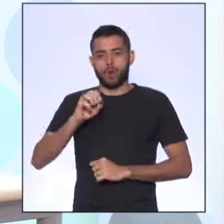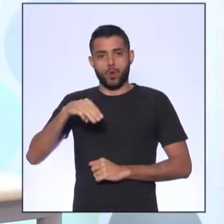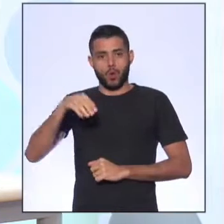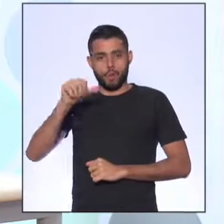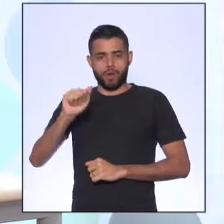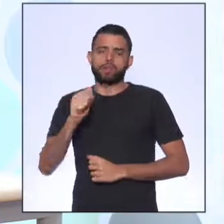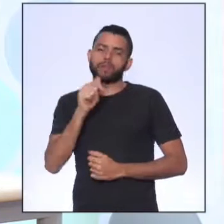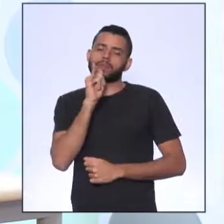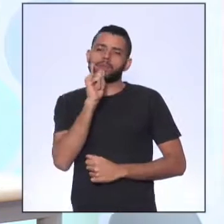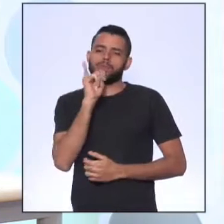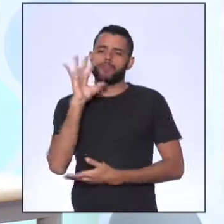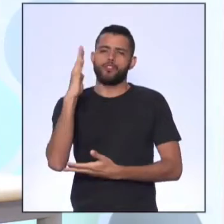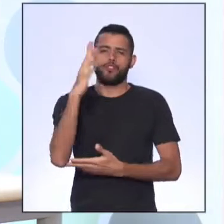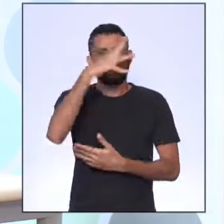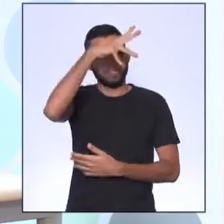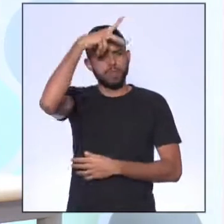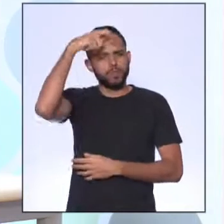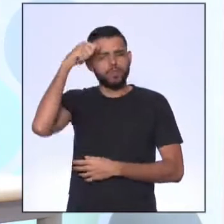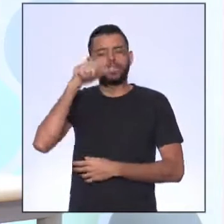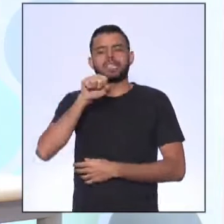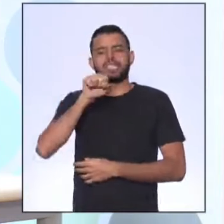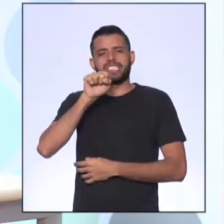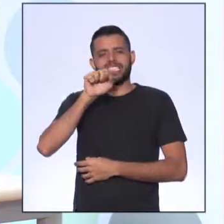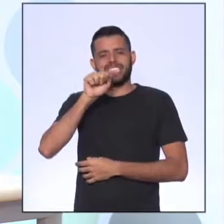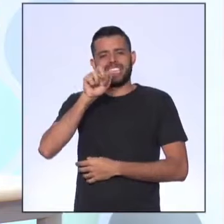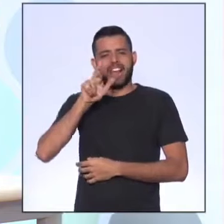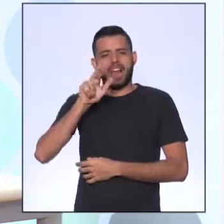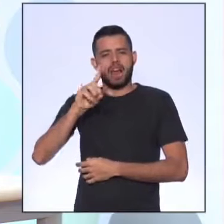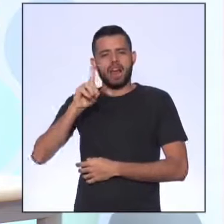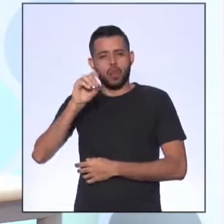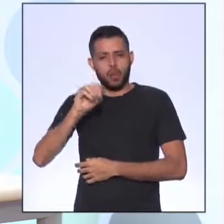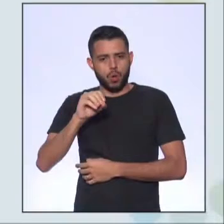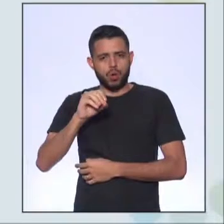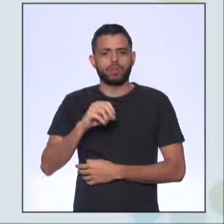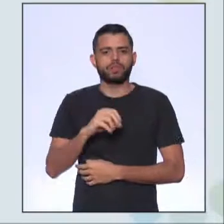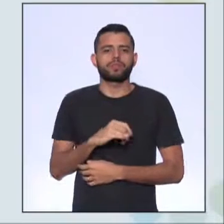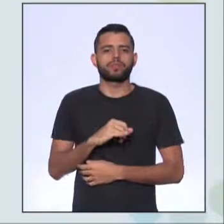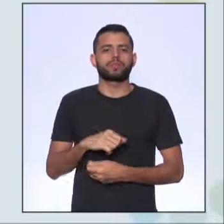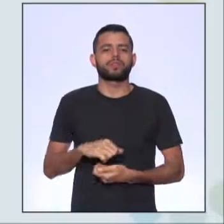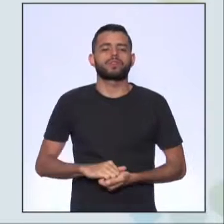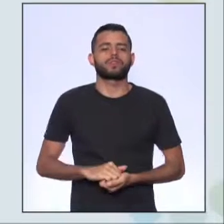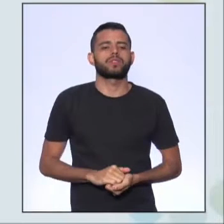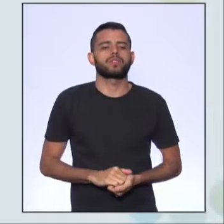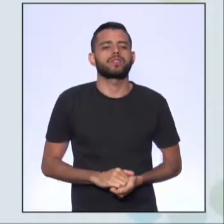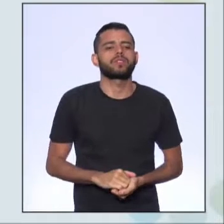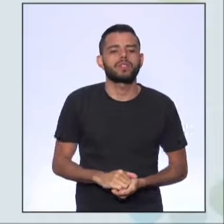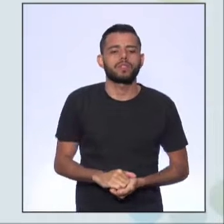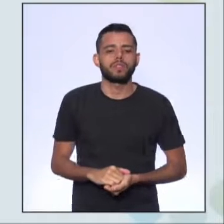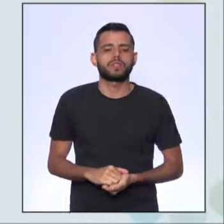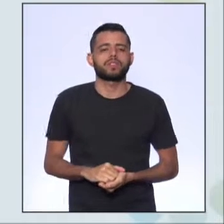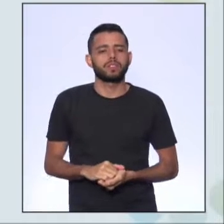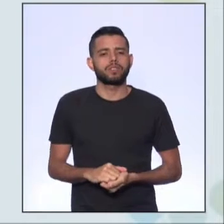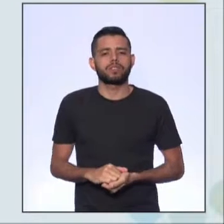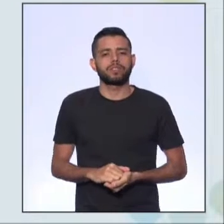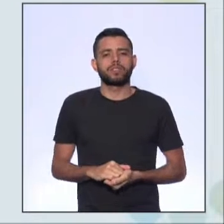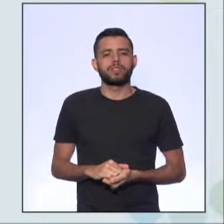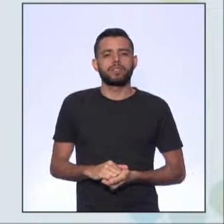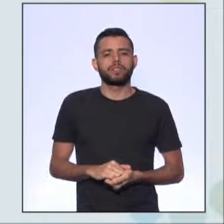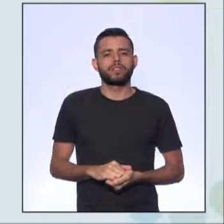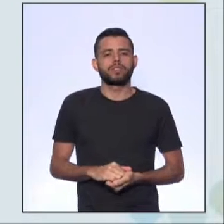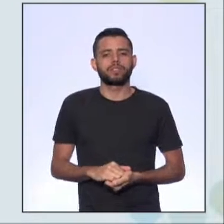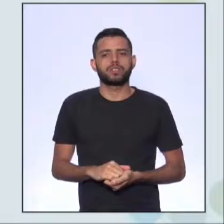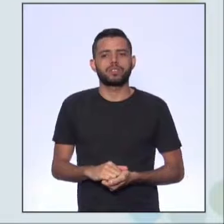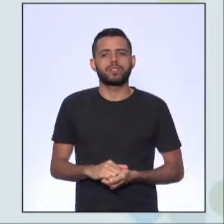floresta amazônica, o cerrado, né? Vamos colocar o slide aí para vocês acompanharem comigo. Tá? Eu tenho aí